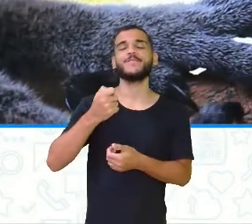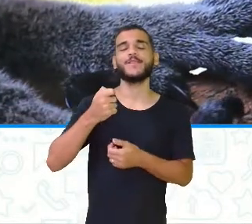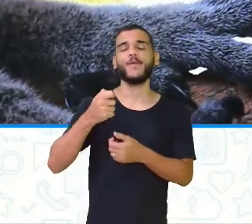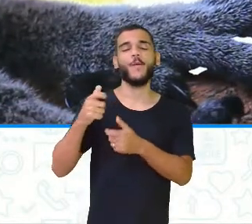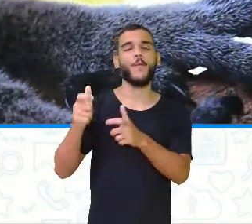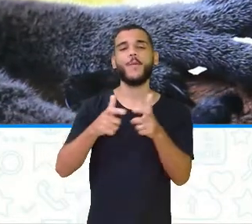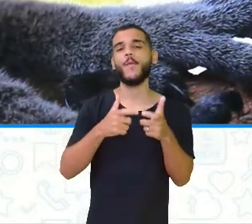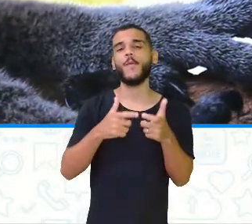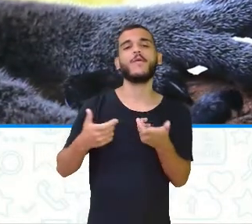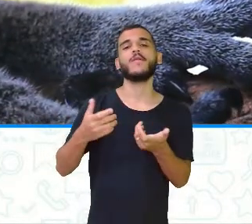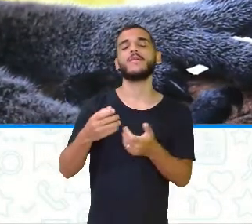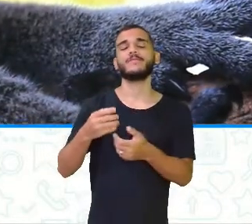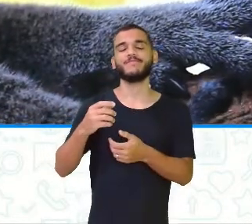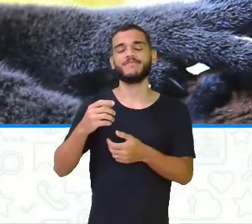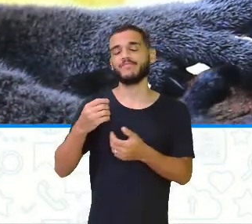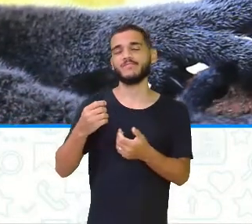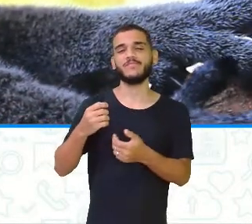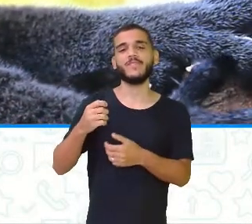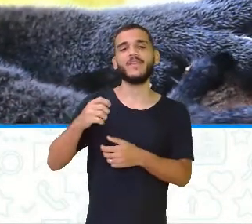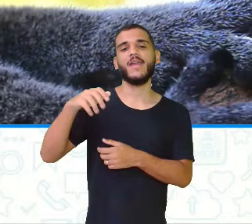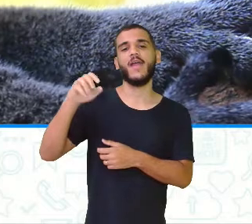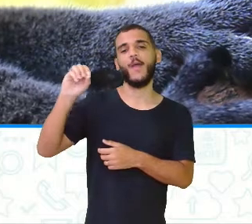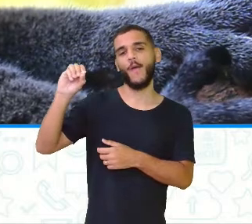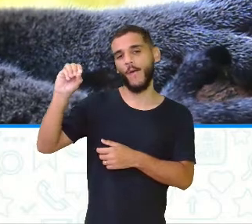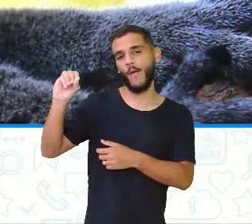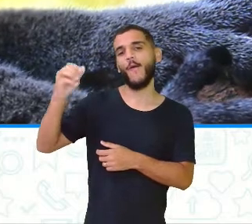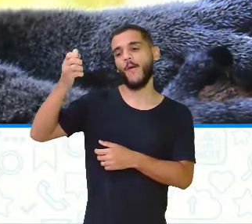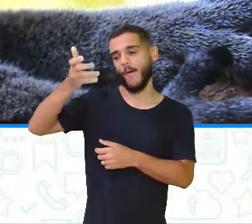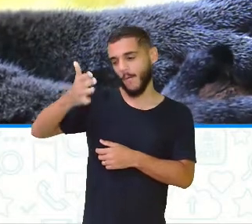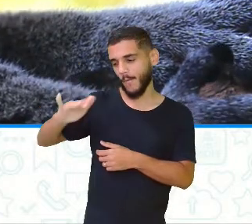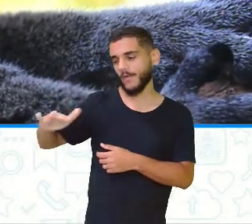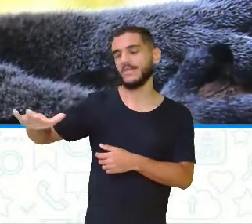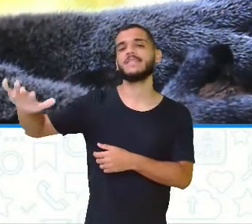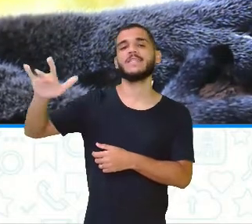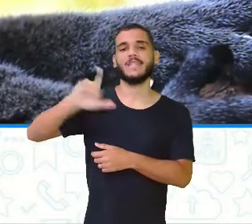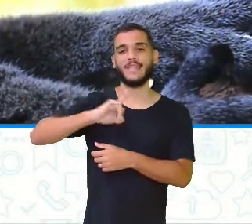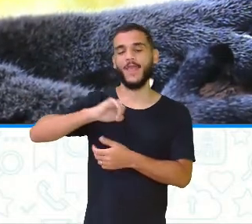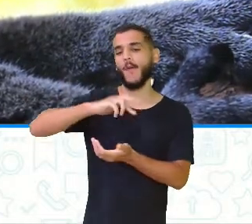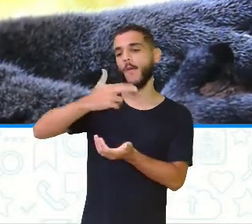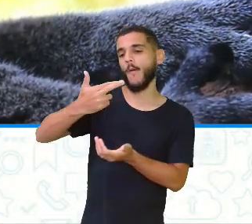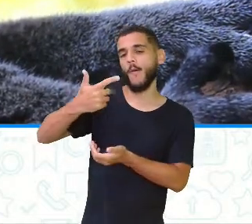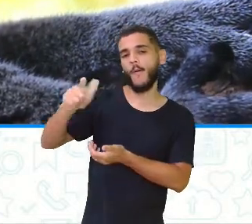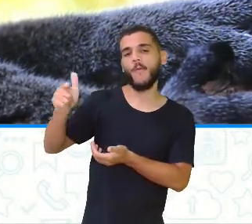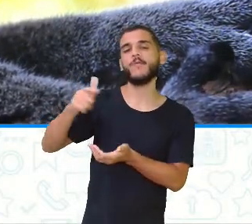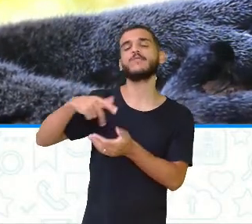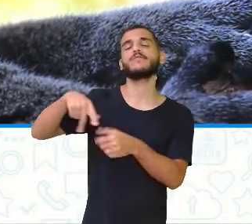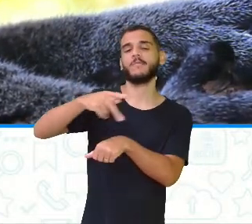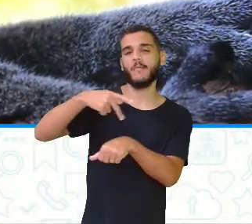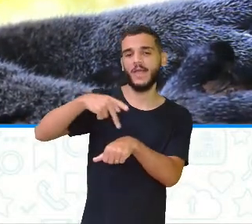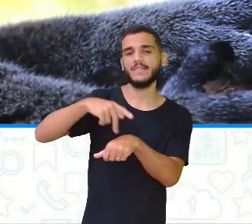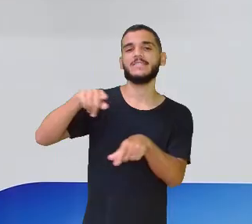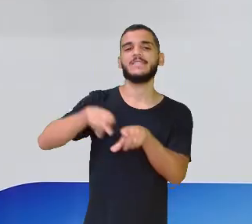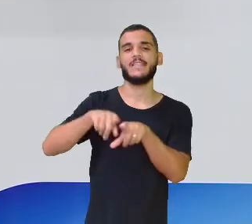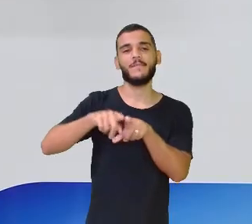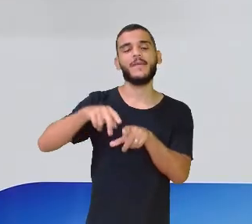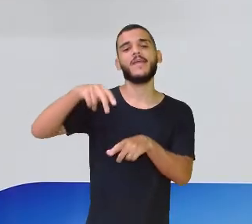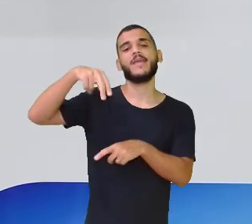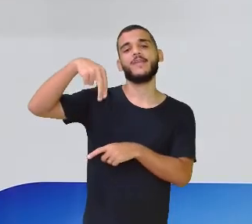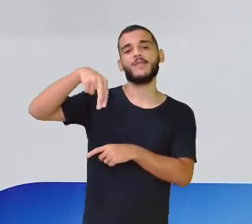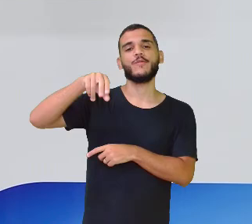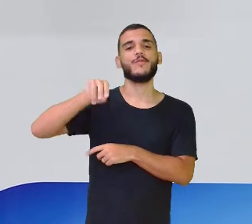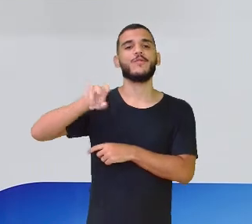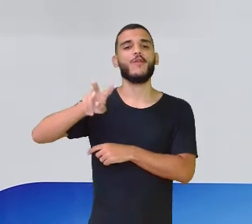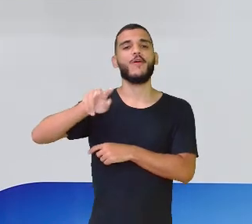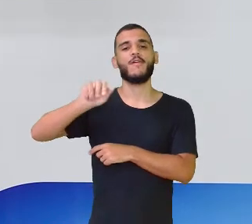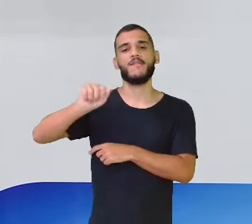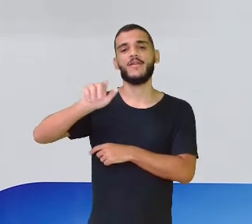Oceania, pela Austrália, o continente da Oceania, que tem a Austrália e tem outros países como Nova Zelândia também. Muito bonitinho. Ele,